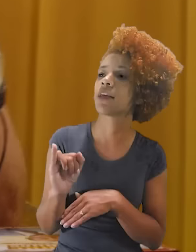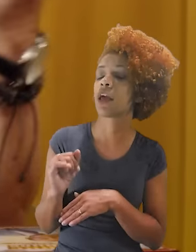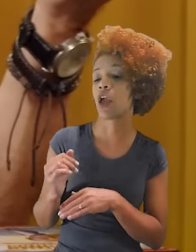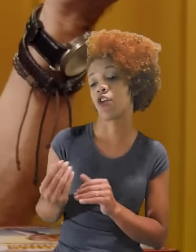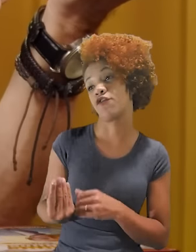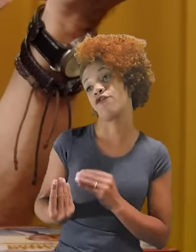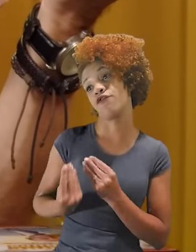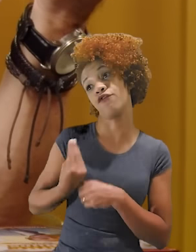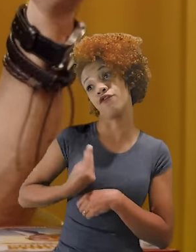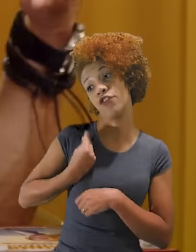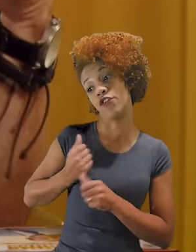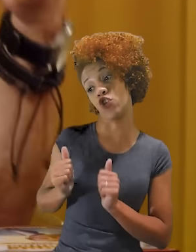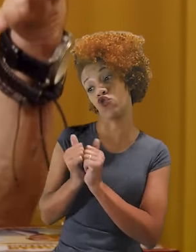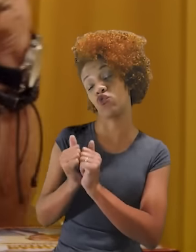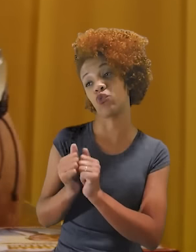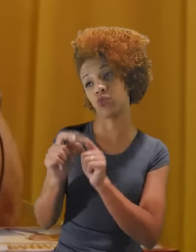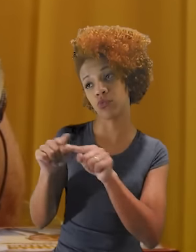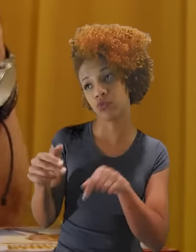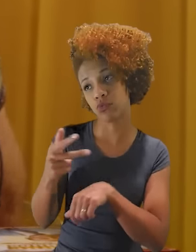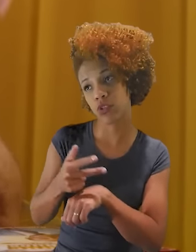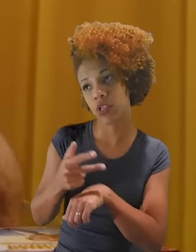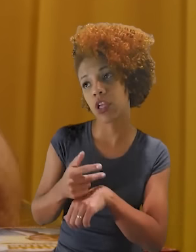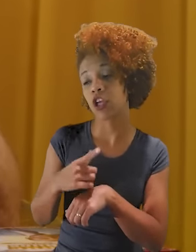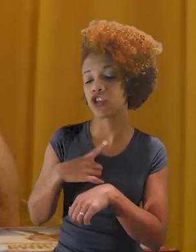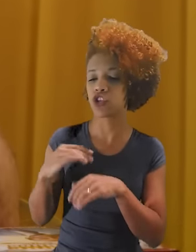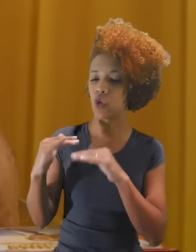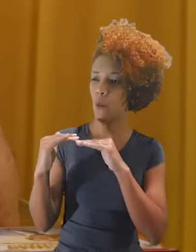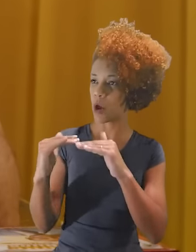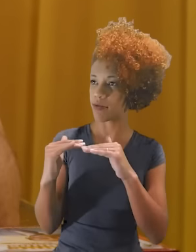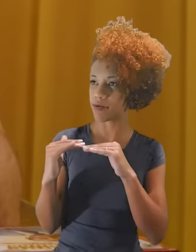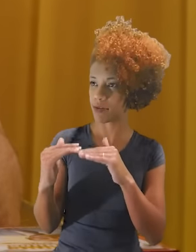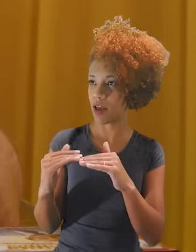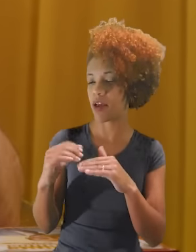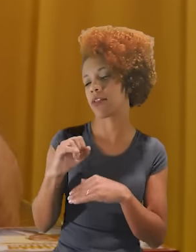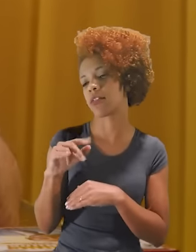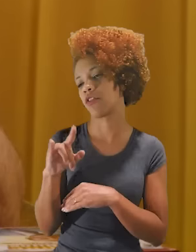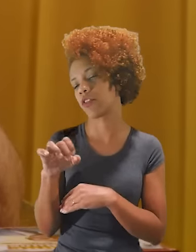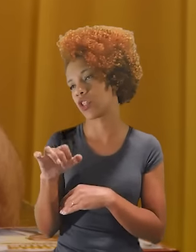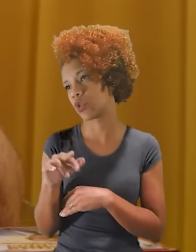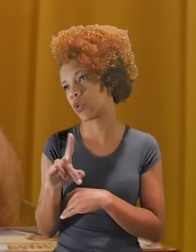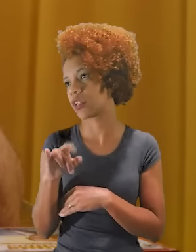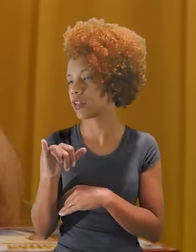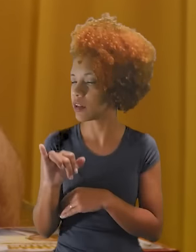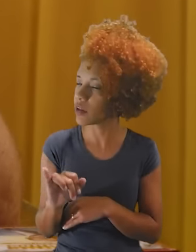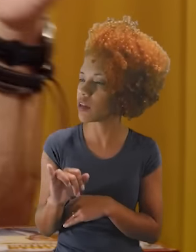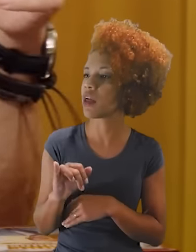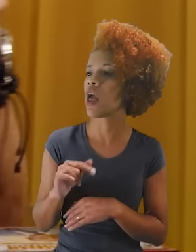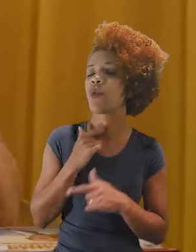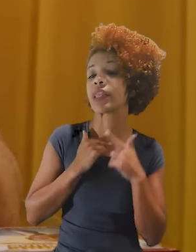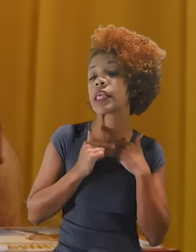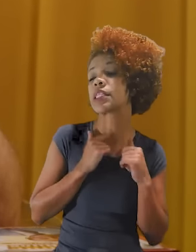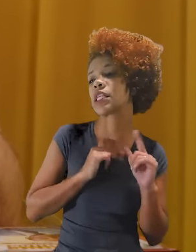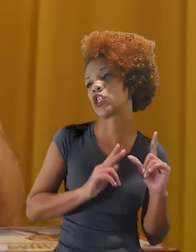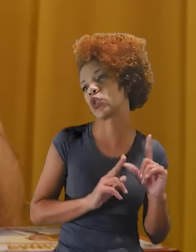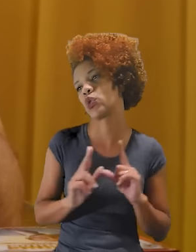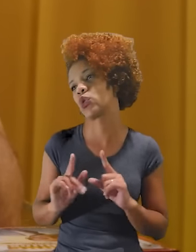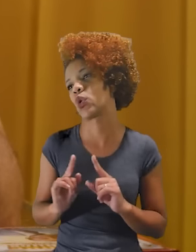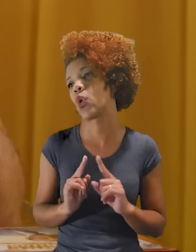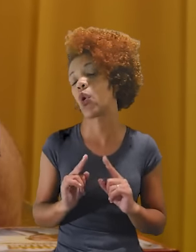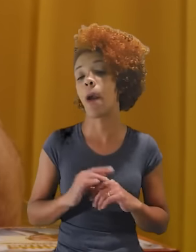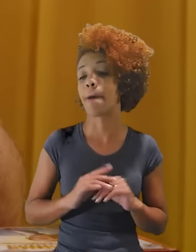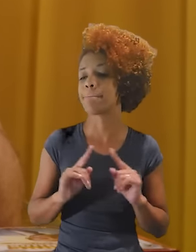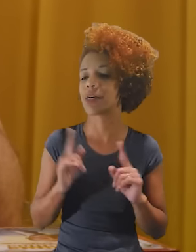Dalí chegou a morar no estúdio uma época. Morar, literalmente morar. Tinha um andar que era do Salvador Dalí. E ele tinha um projeto que era o Desejo, o nome do curta e tal.